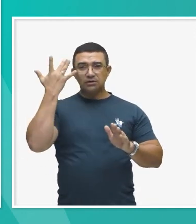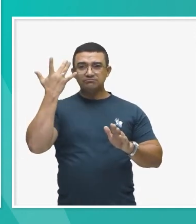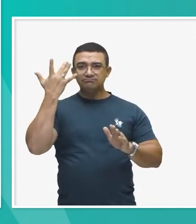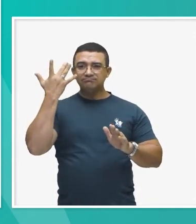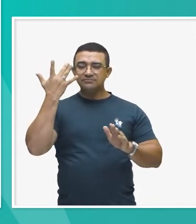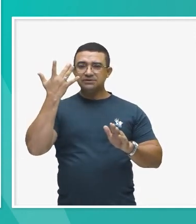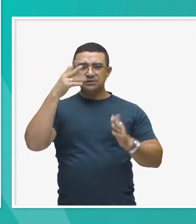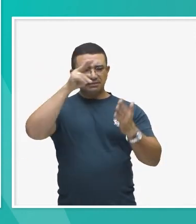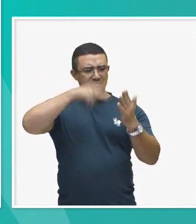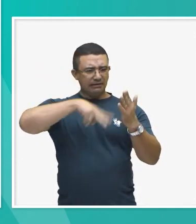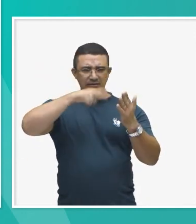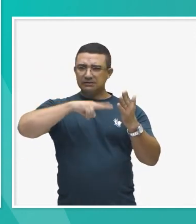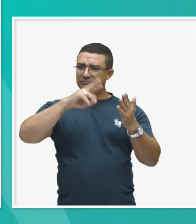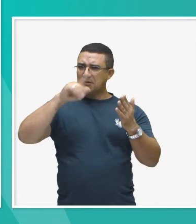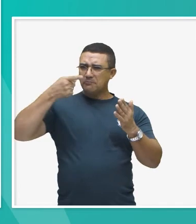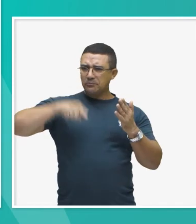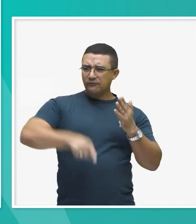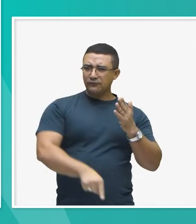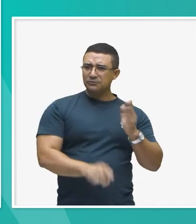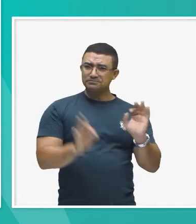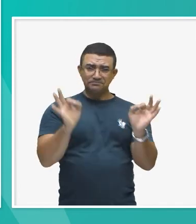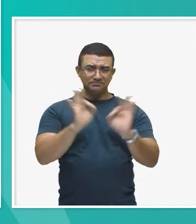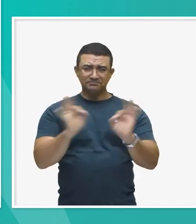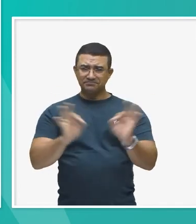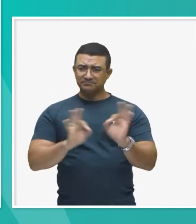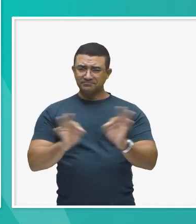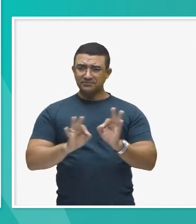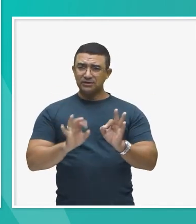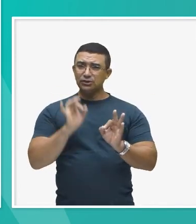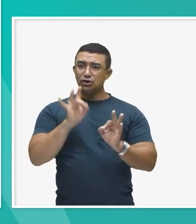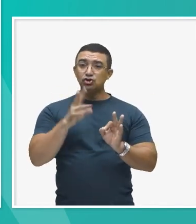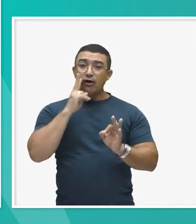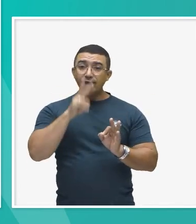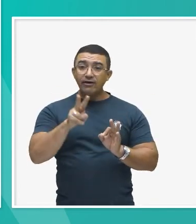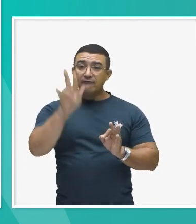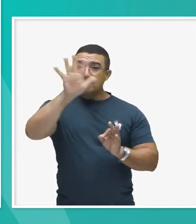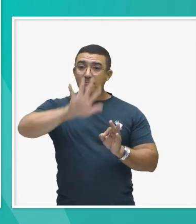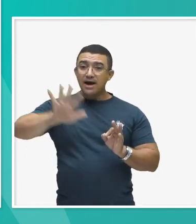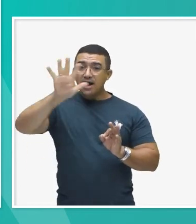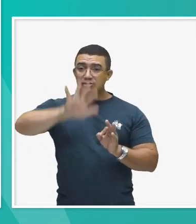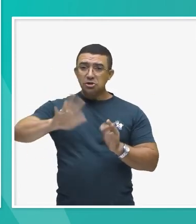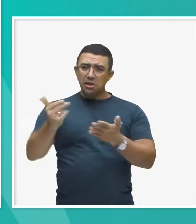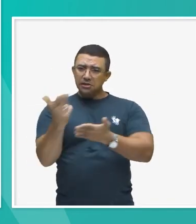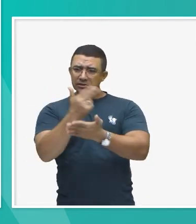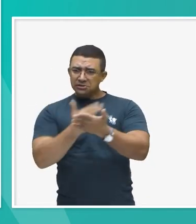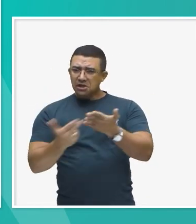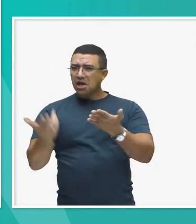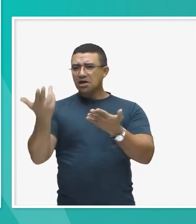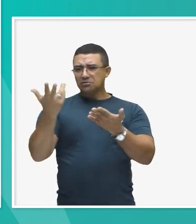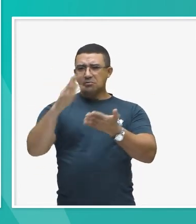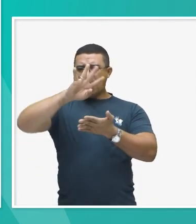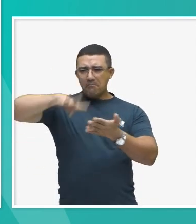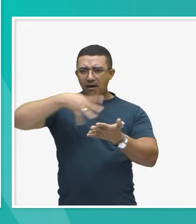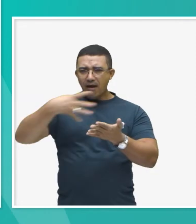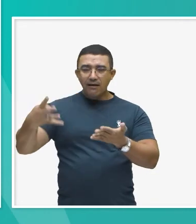né, muito aprofundadamente aquele material de leitura ali, tá bom? Vamos ver